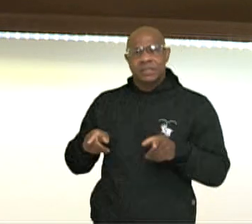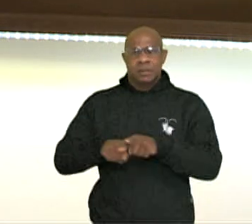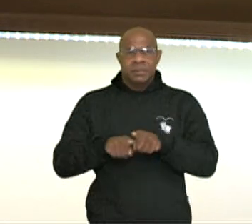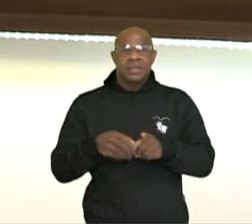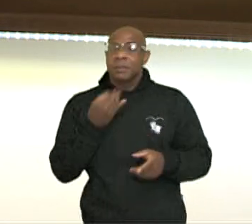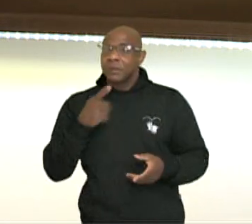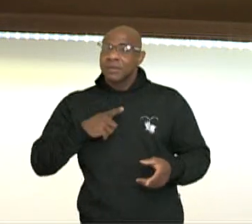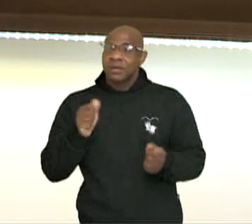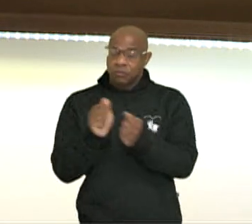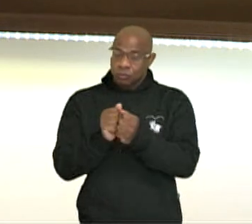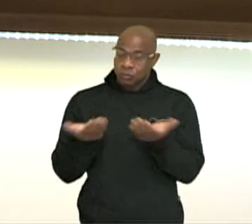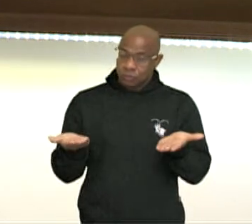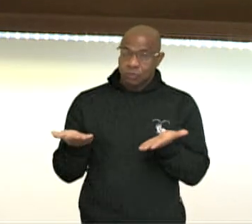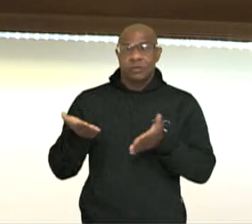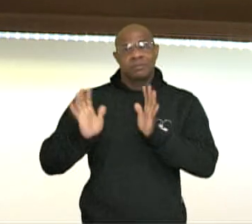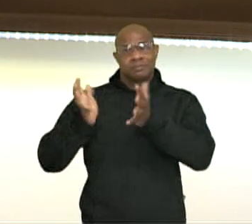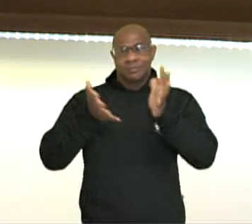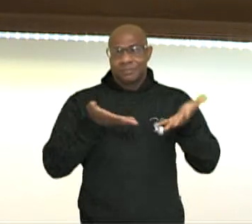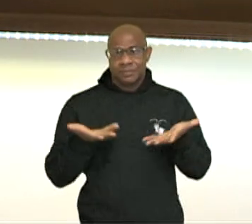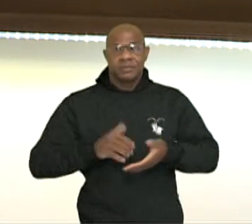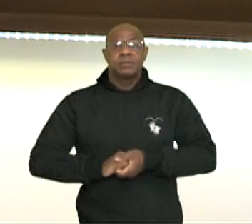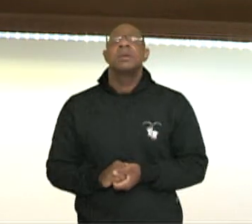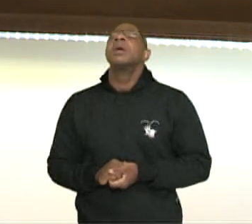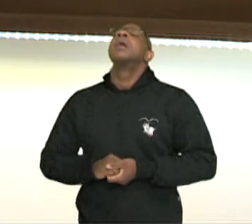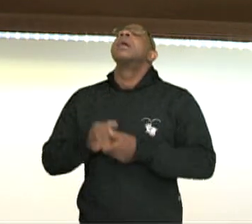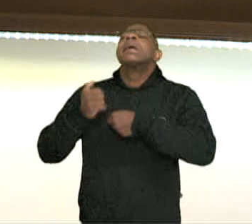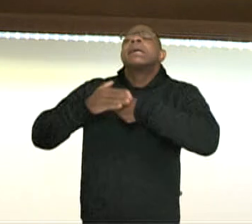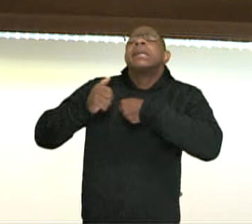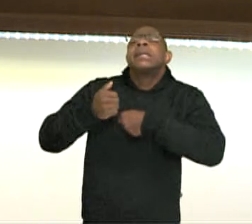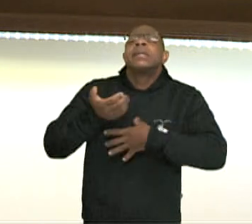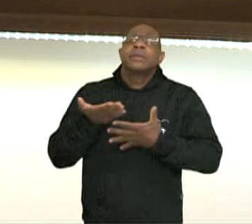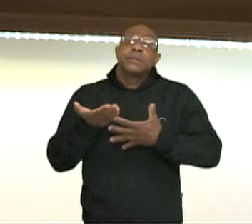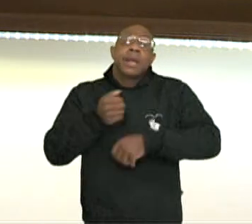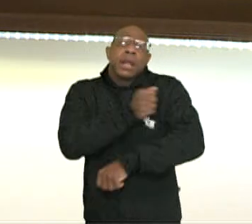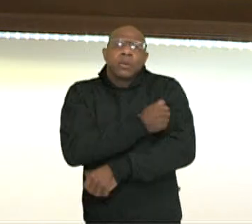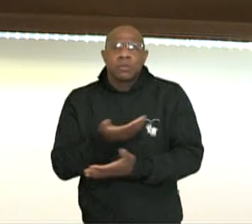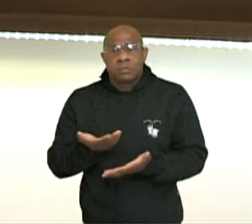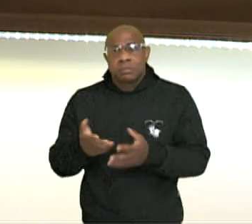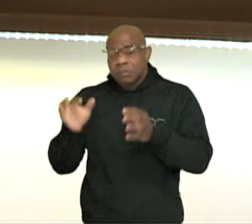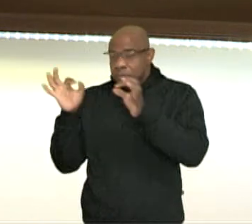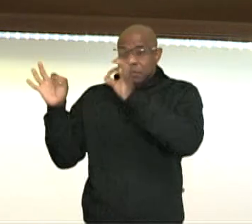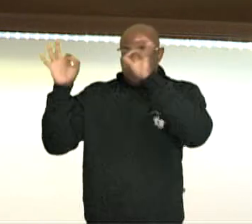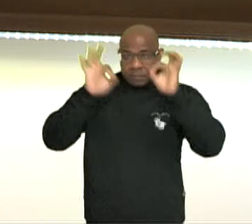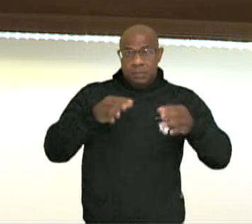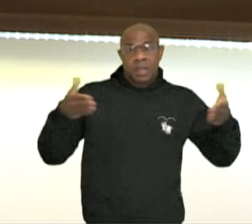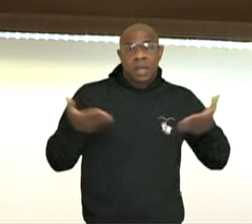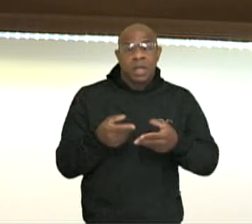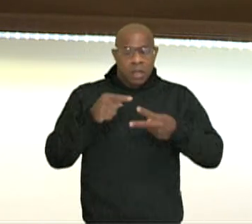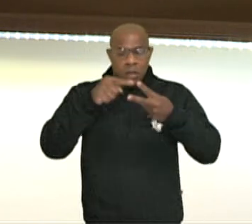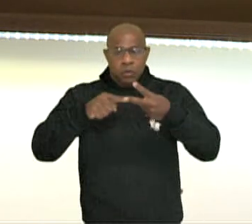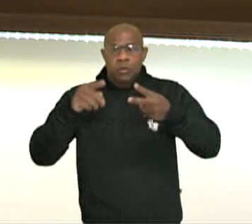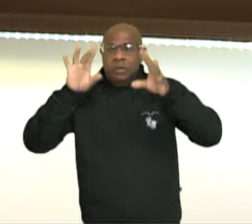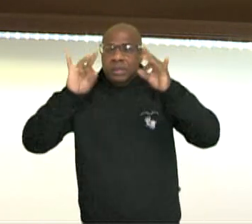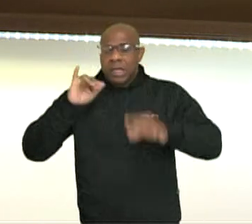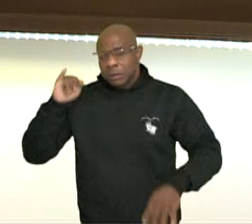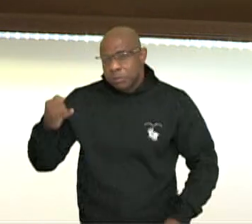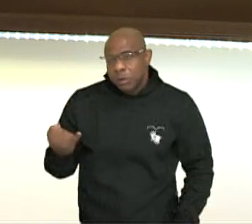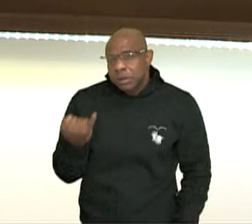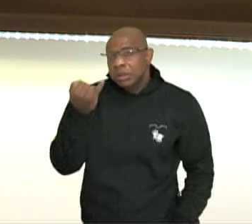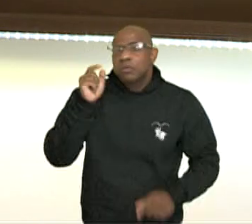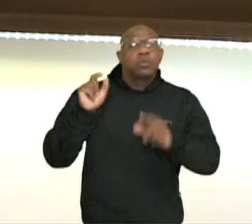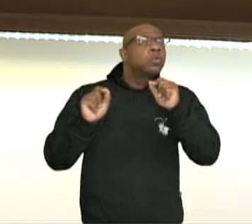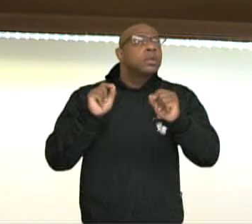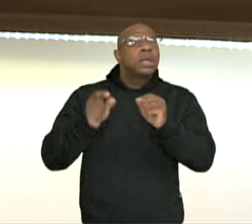você está aqui conosco, ok? Queridos alunos, chama a sua atenção para dois detalhes importantíssimos antes